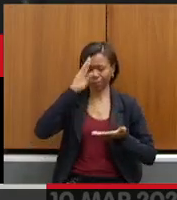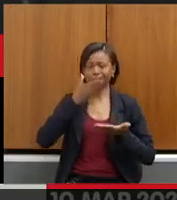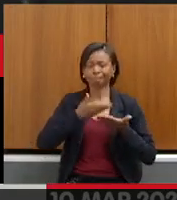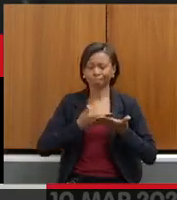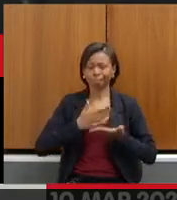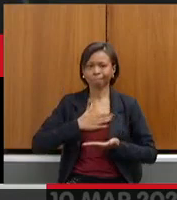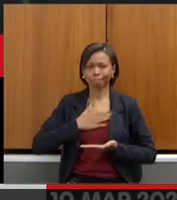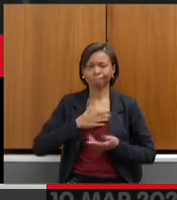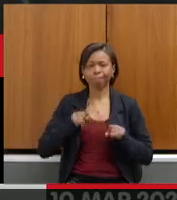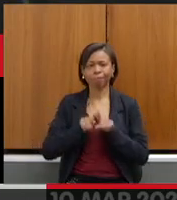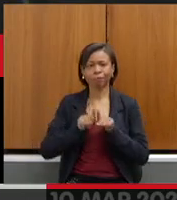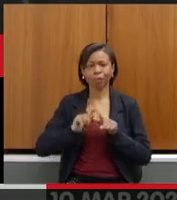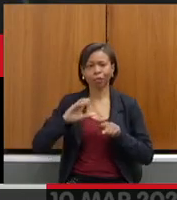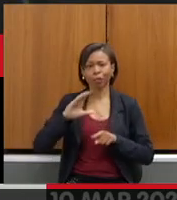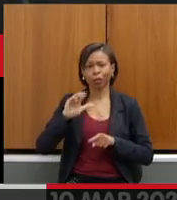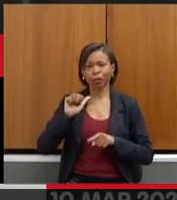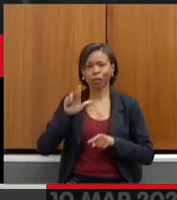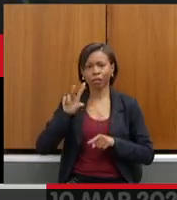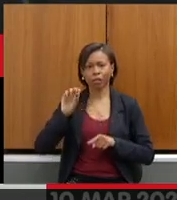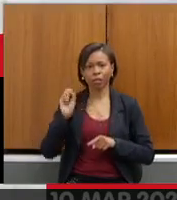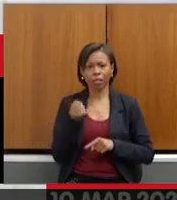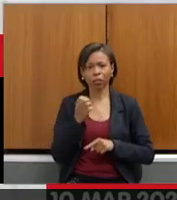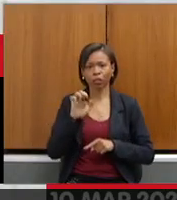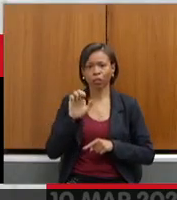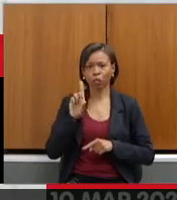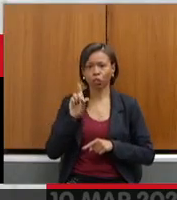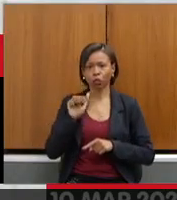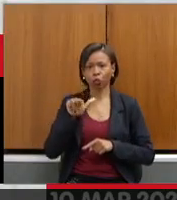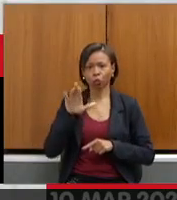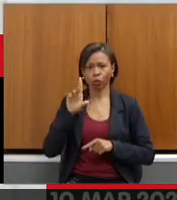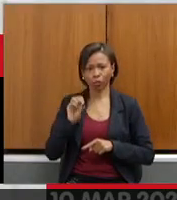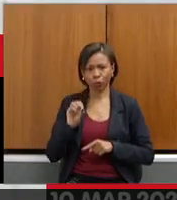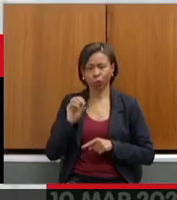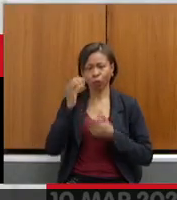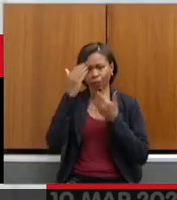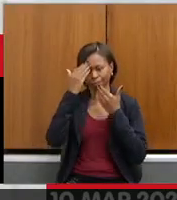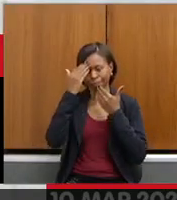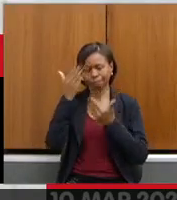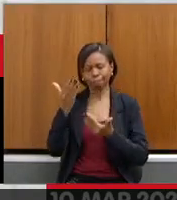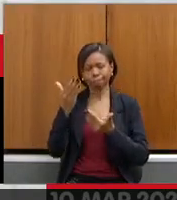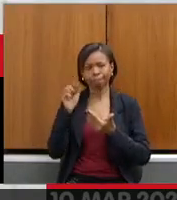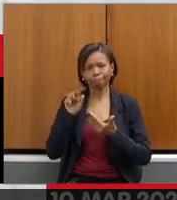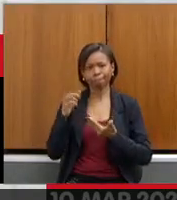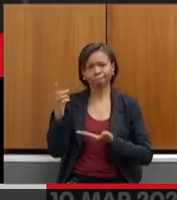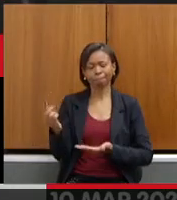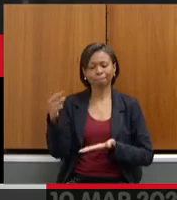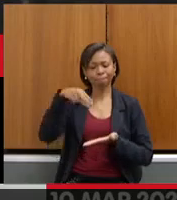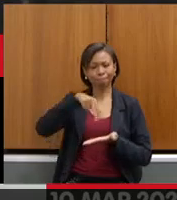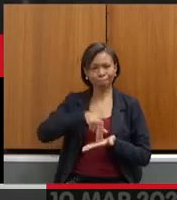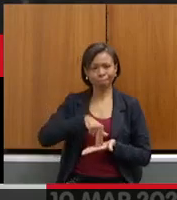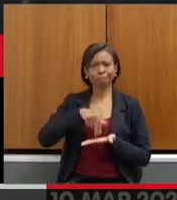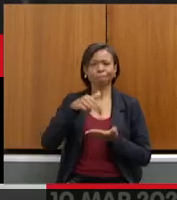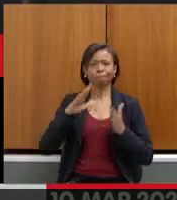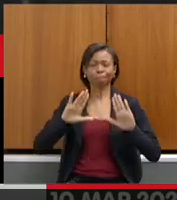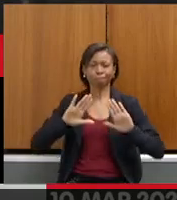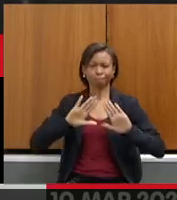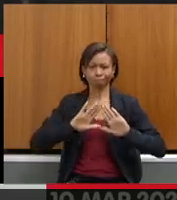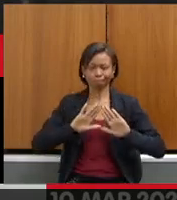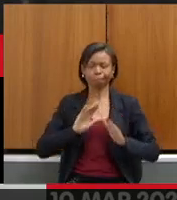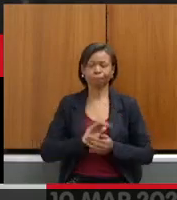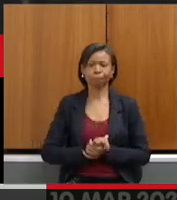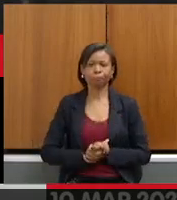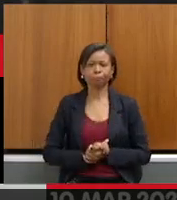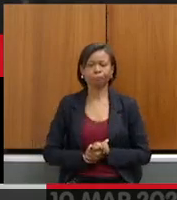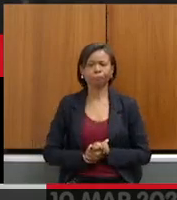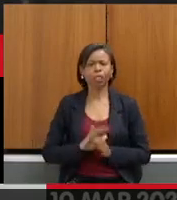também o Dr Carlos Eduardo Amaral secretário pela presença aqui essa casa secretário eu